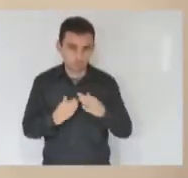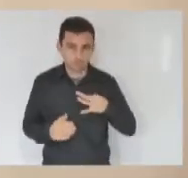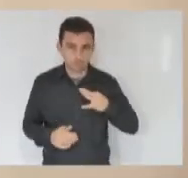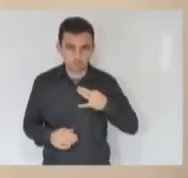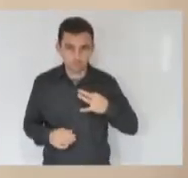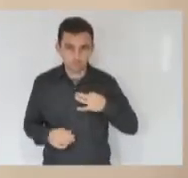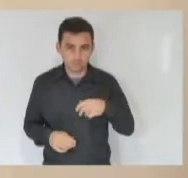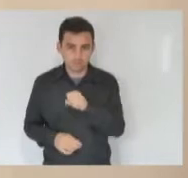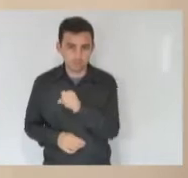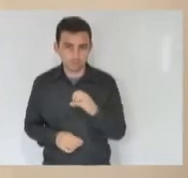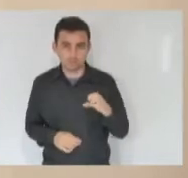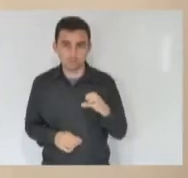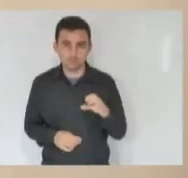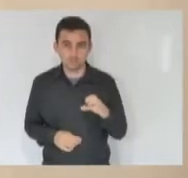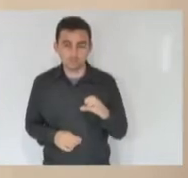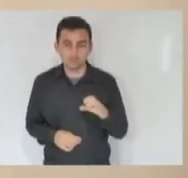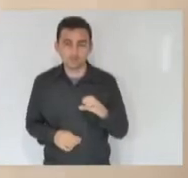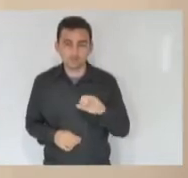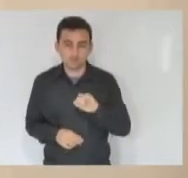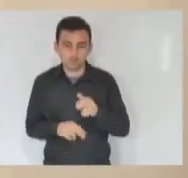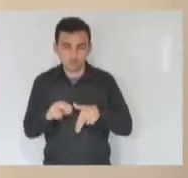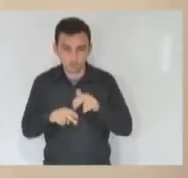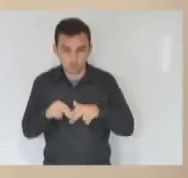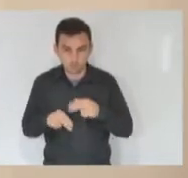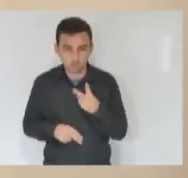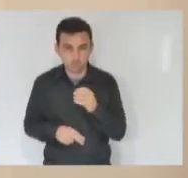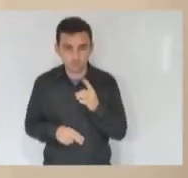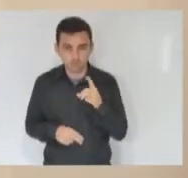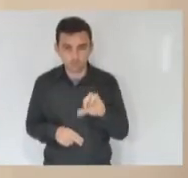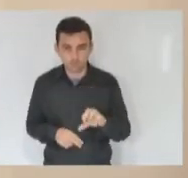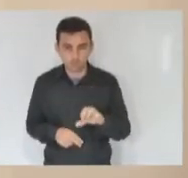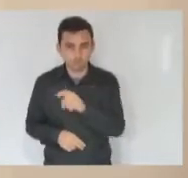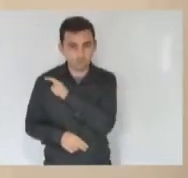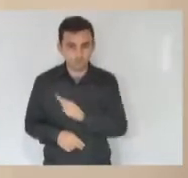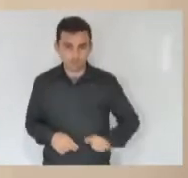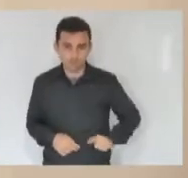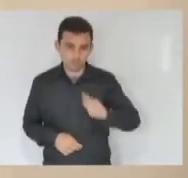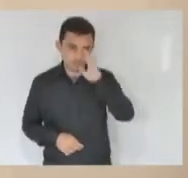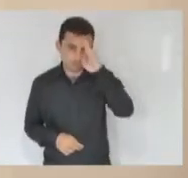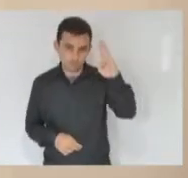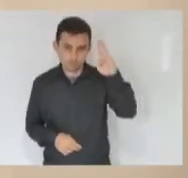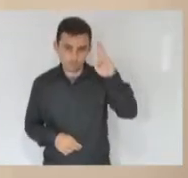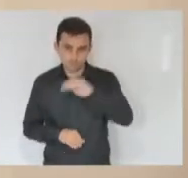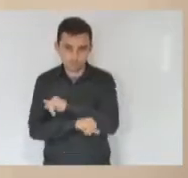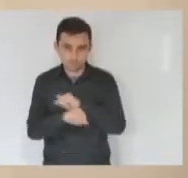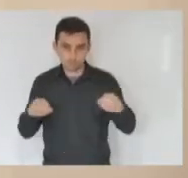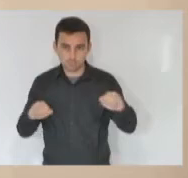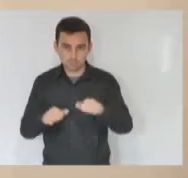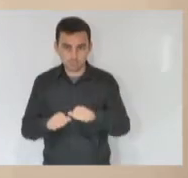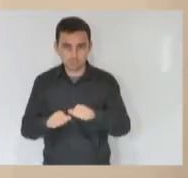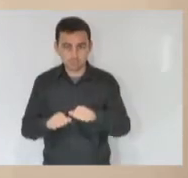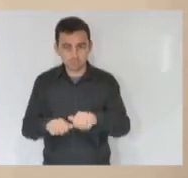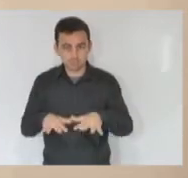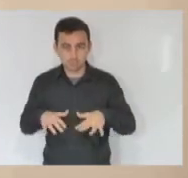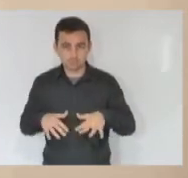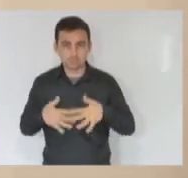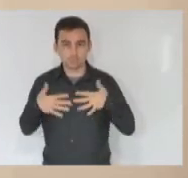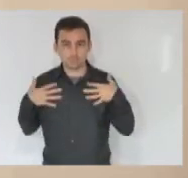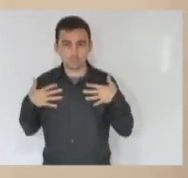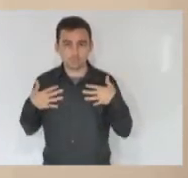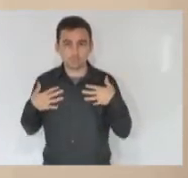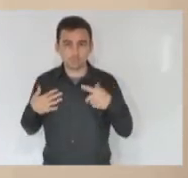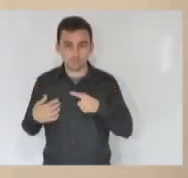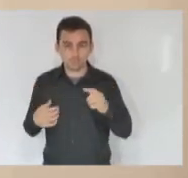Catarina. Em junho de 2019, o governador Carlos Moisés anunciou em solenidade que contou com a presença de